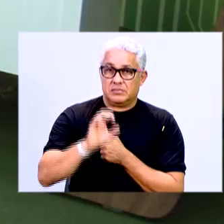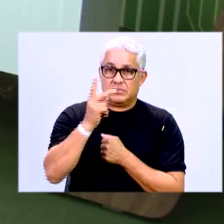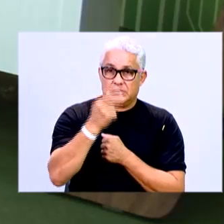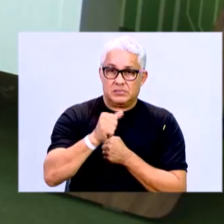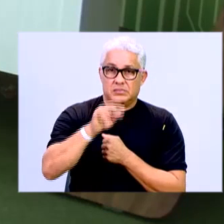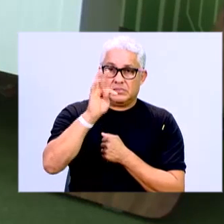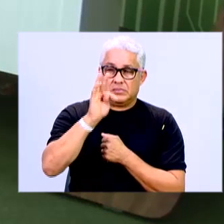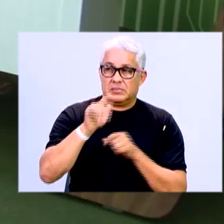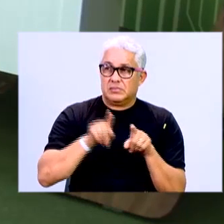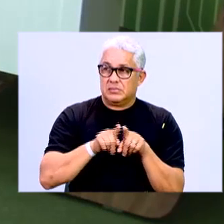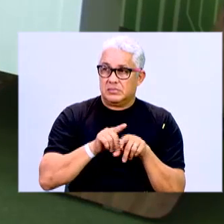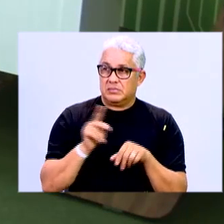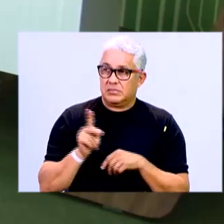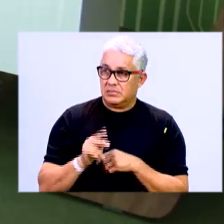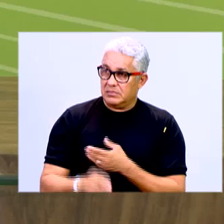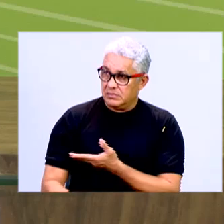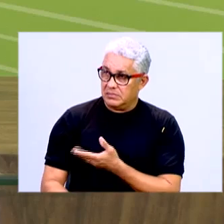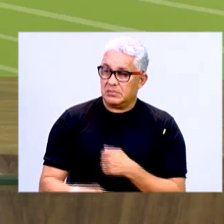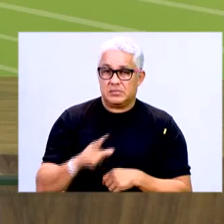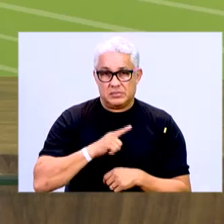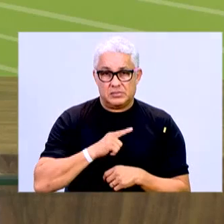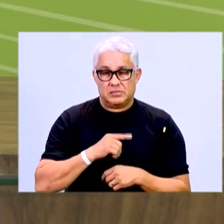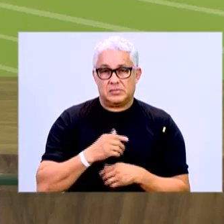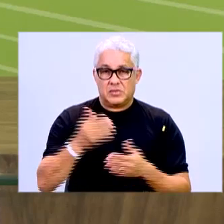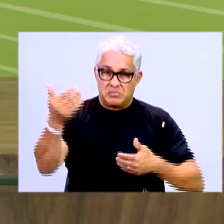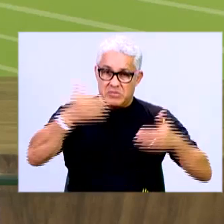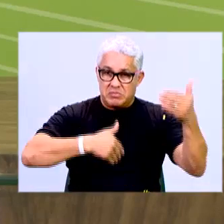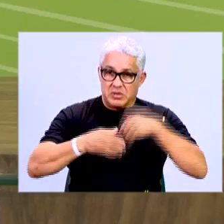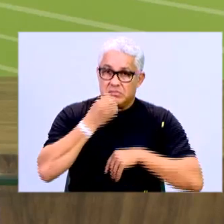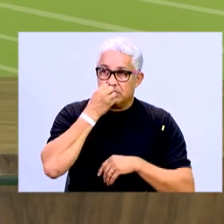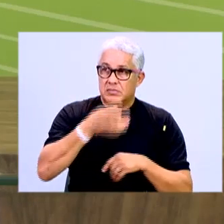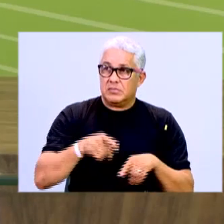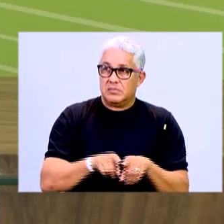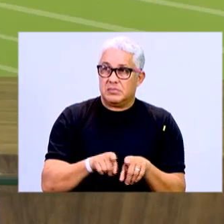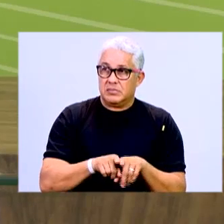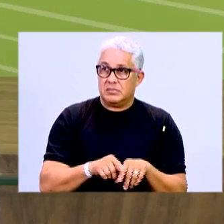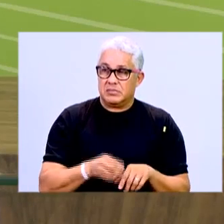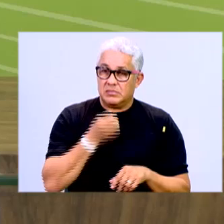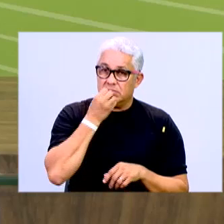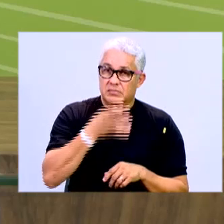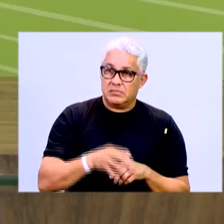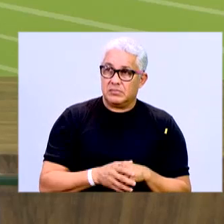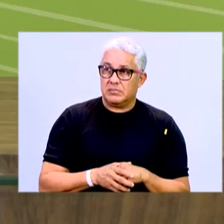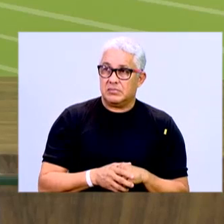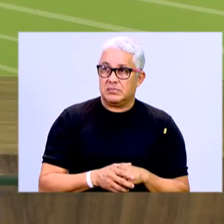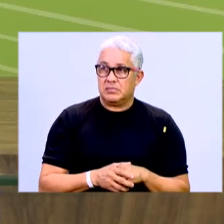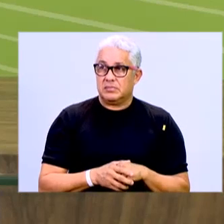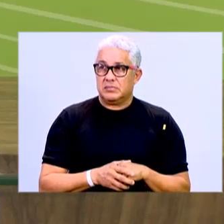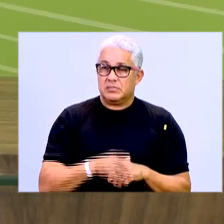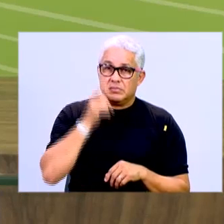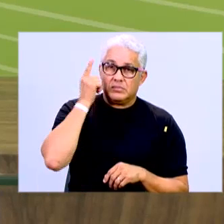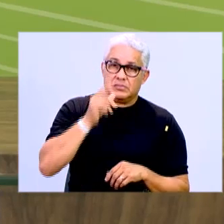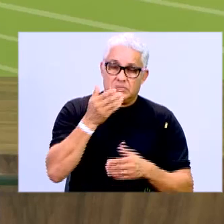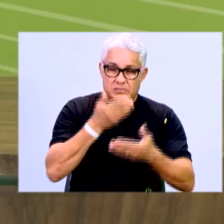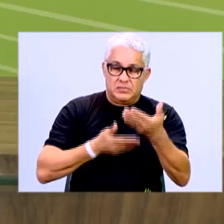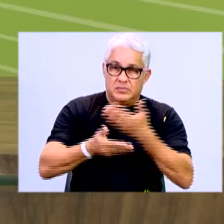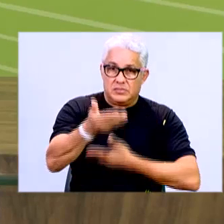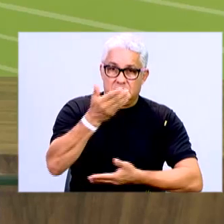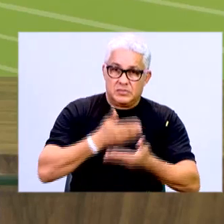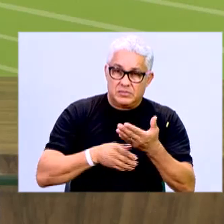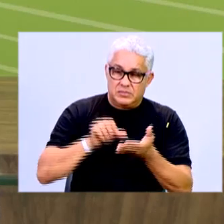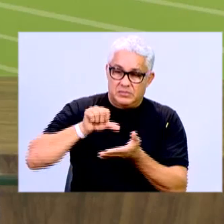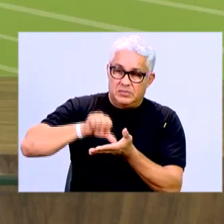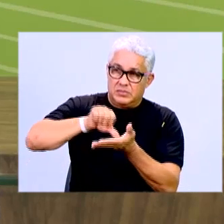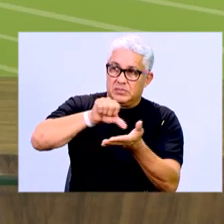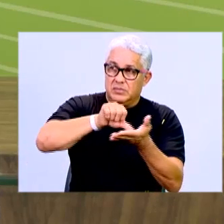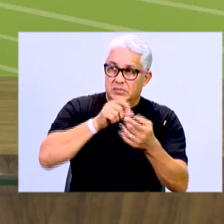professora? Exatamente, tivemos uma boa participação, né? É muito bom quando a gente consegue interagir com os polos,